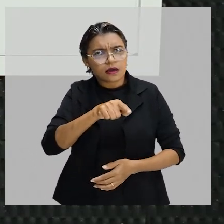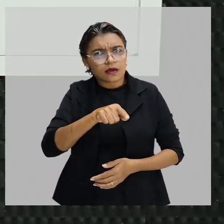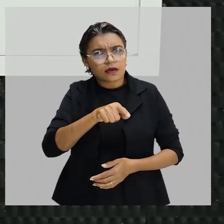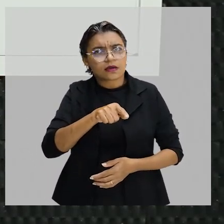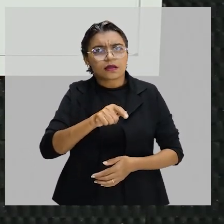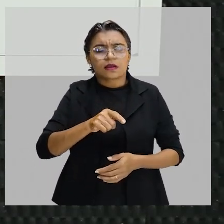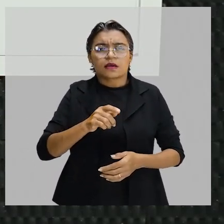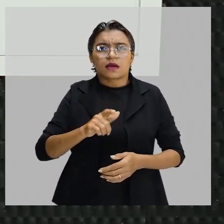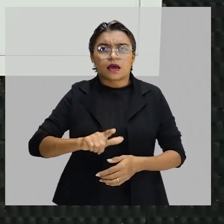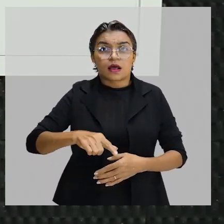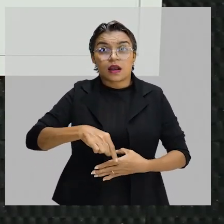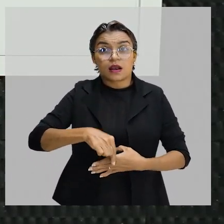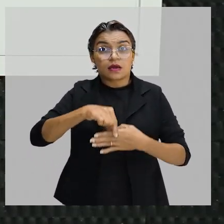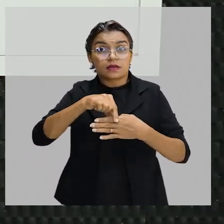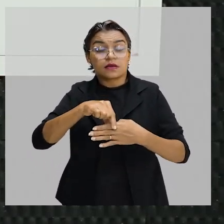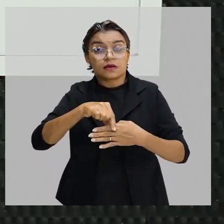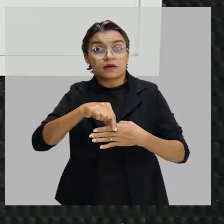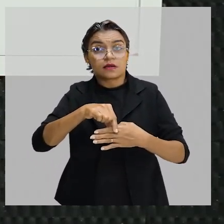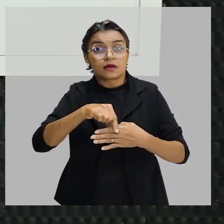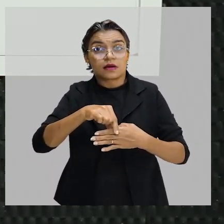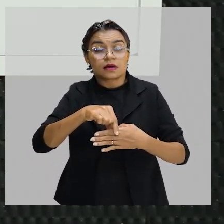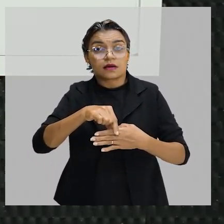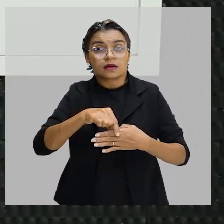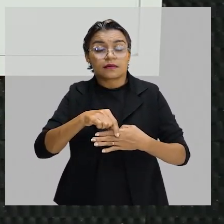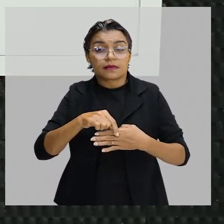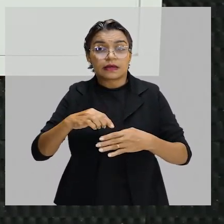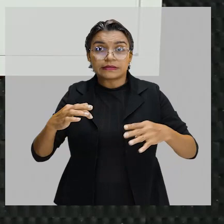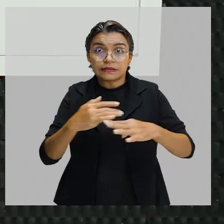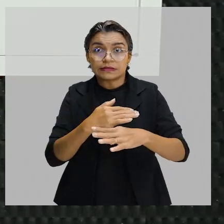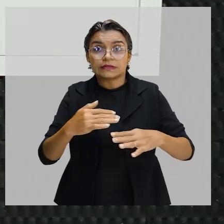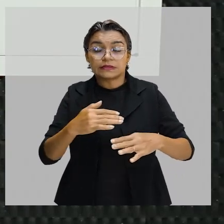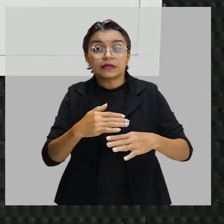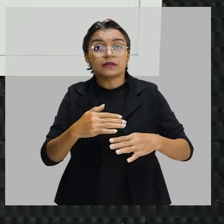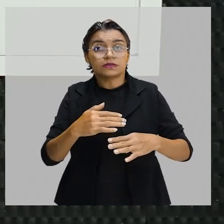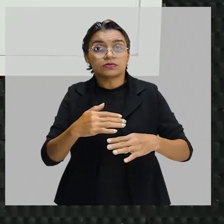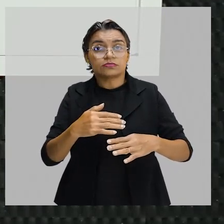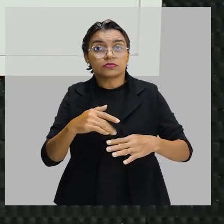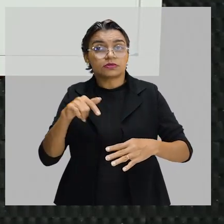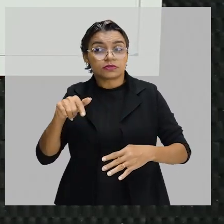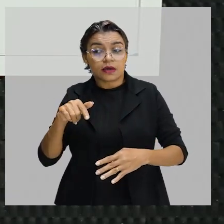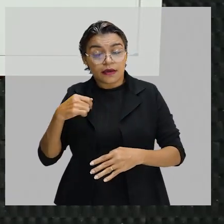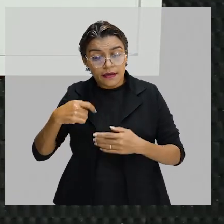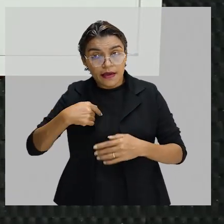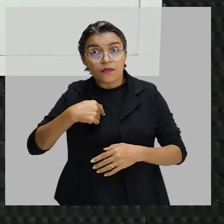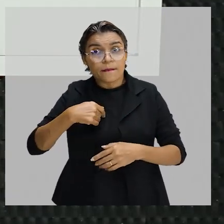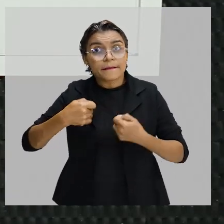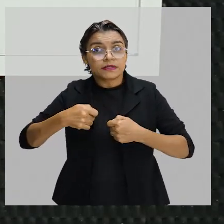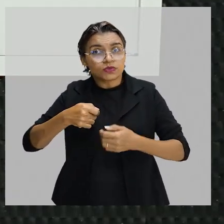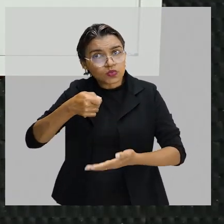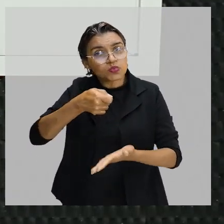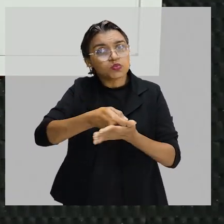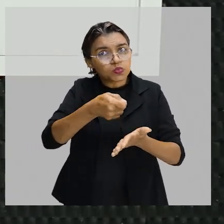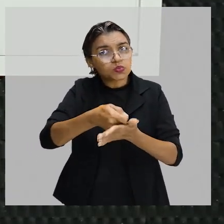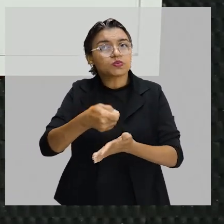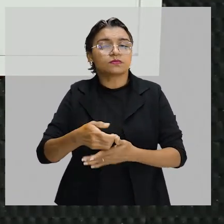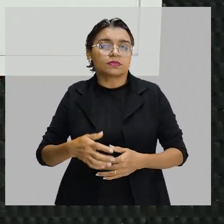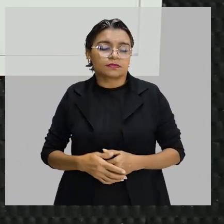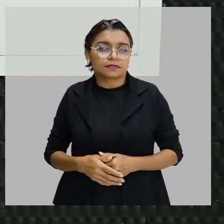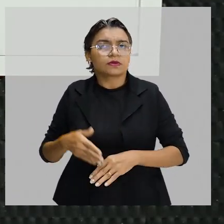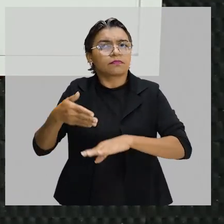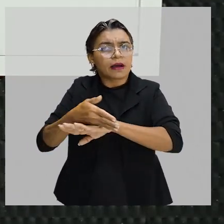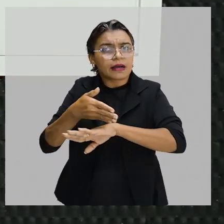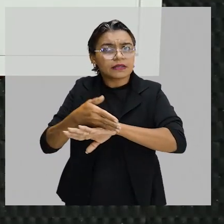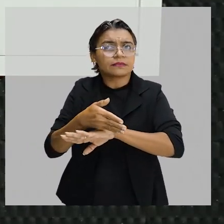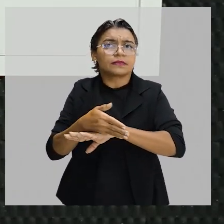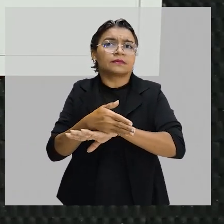protagonistas da minha palavra, da minha escolha na eleição no parlamento, ok? Então, o processo de